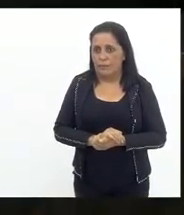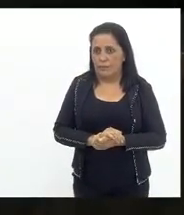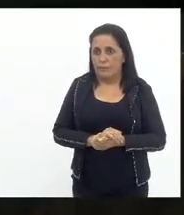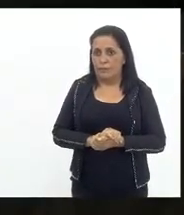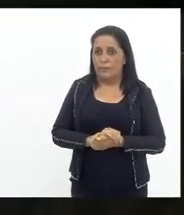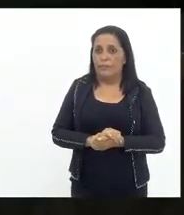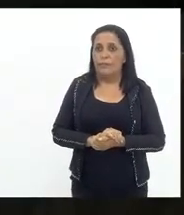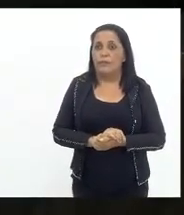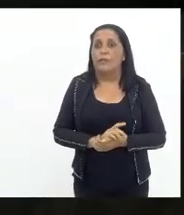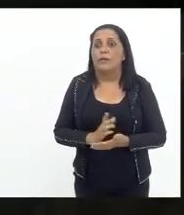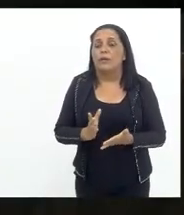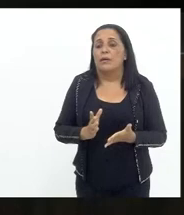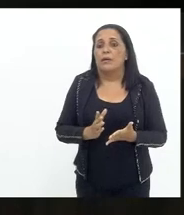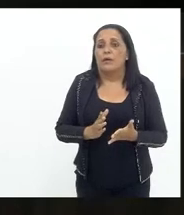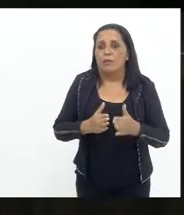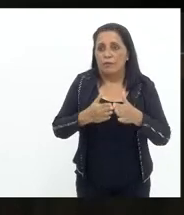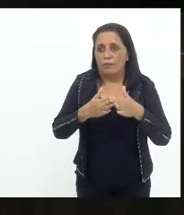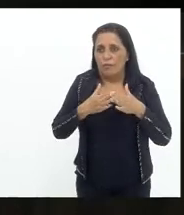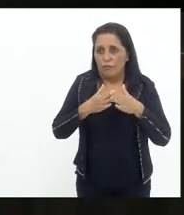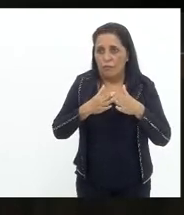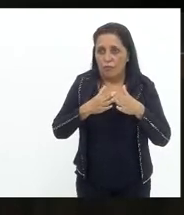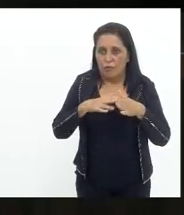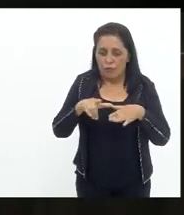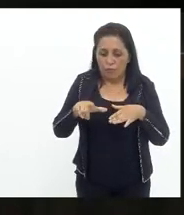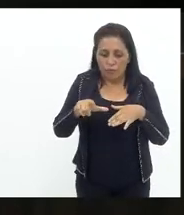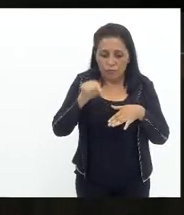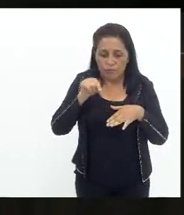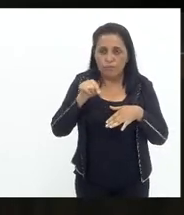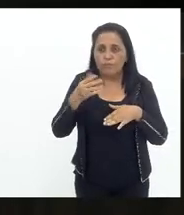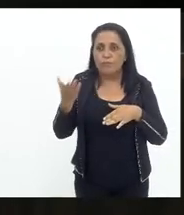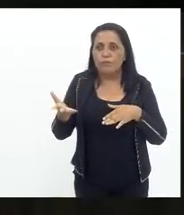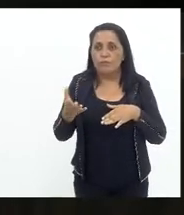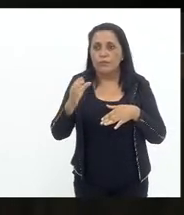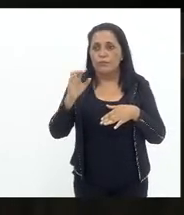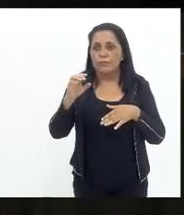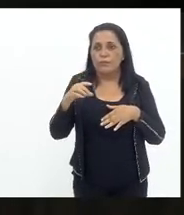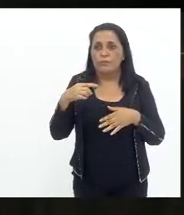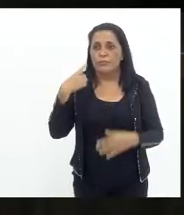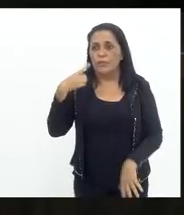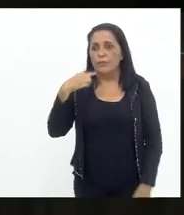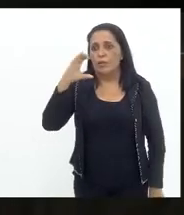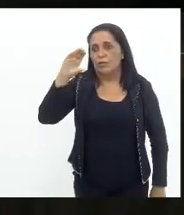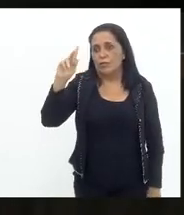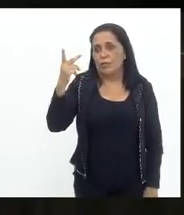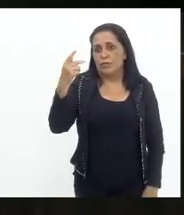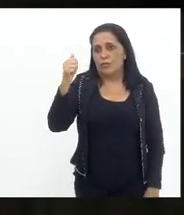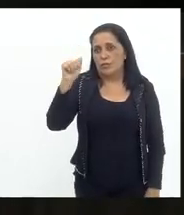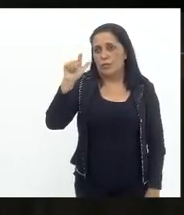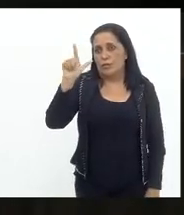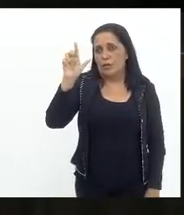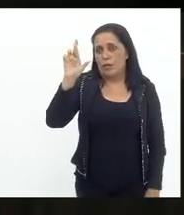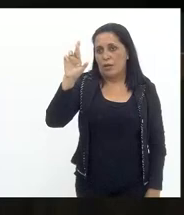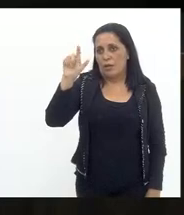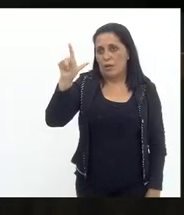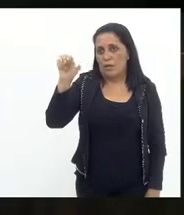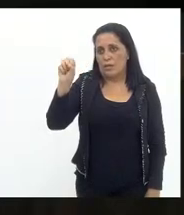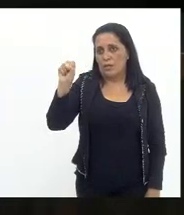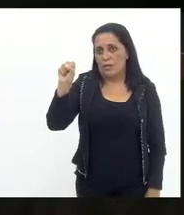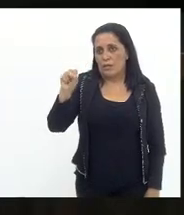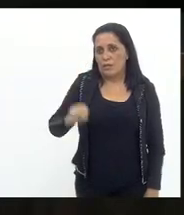para encaminhar a favor do destaque, deputado Charles, alguém da bancada do PSL?